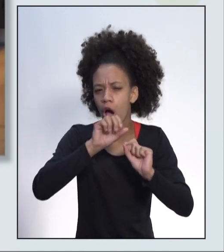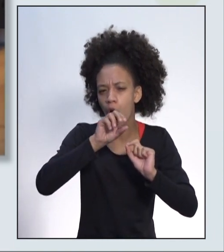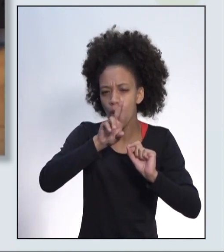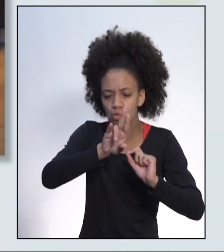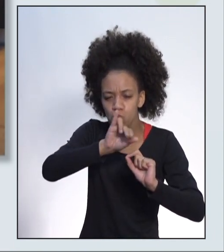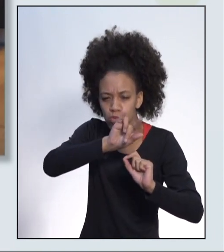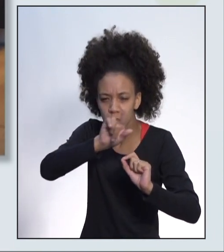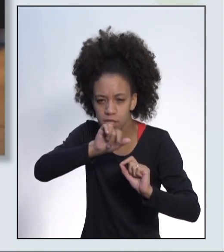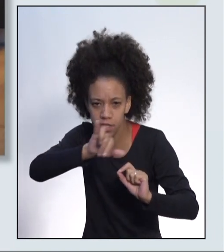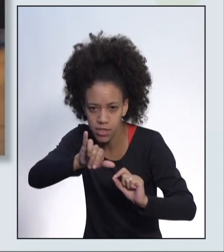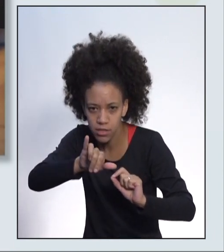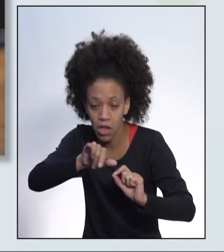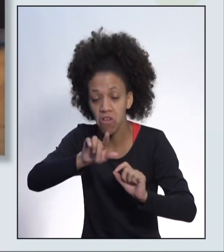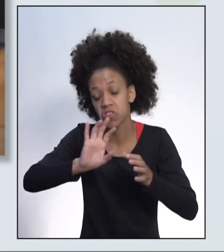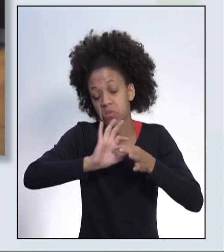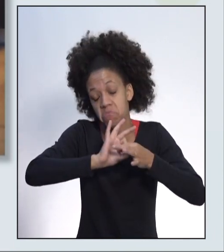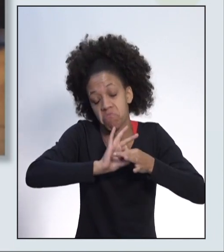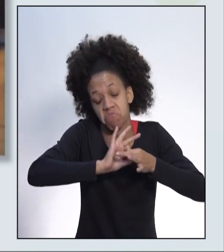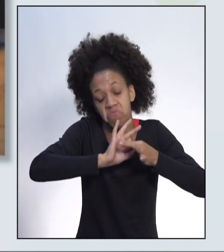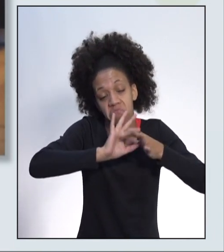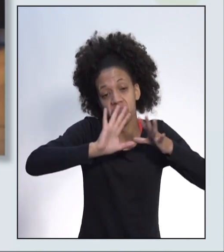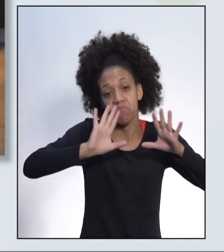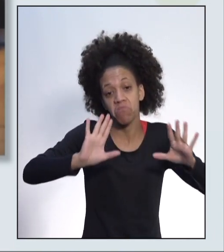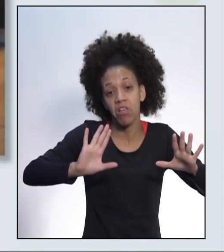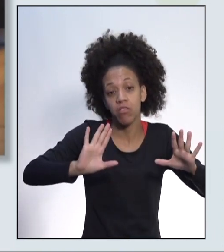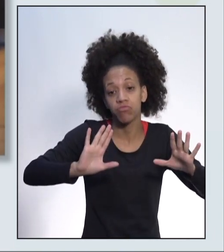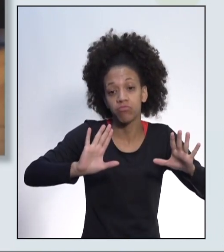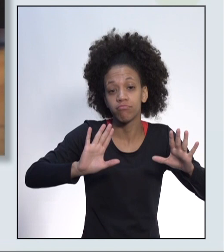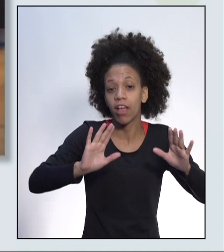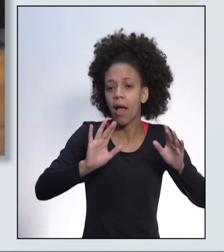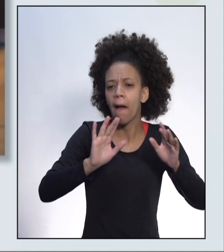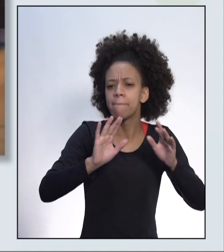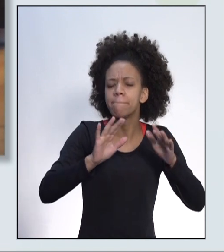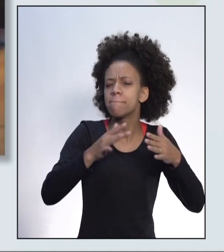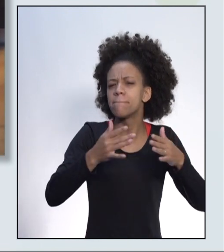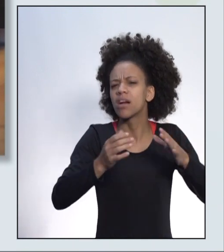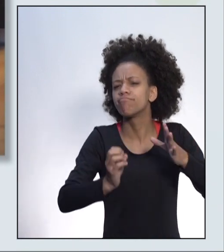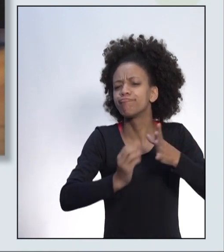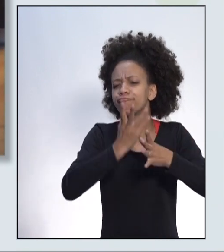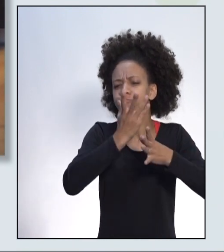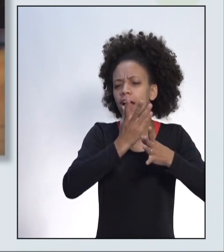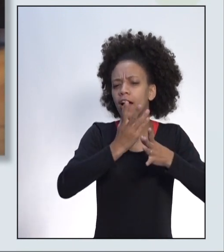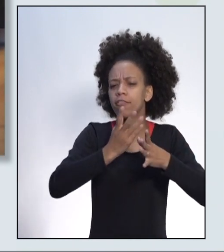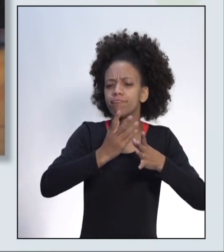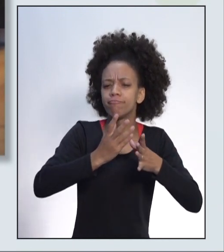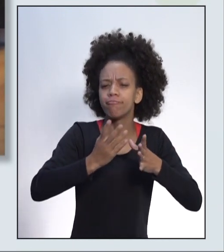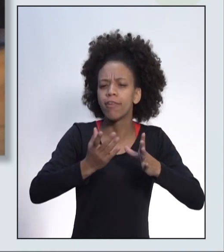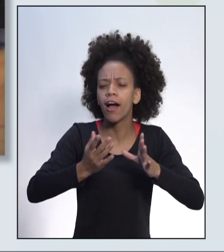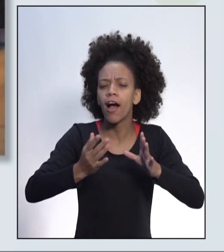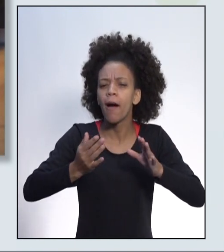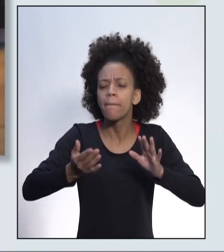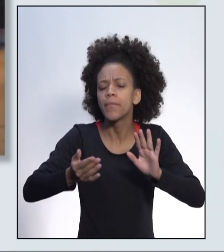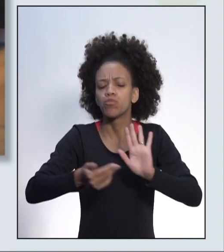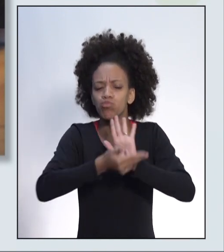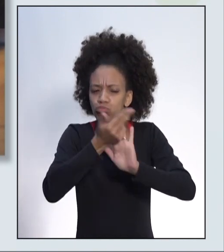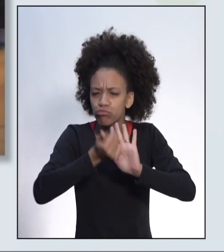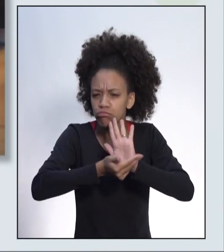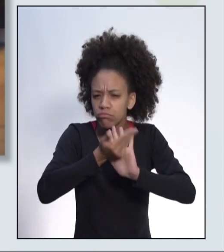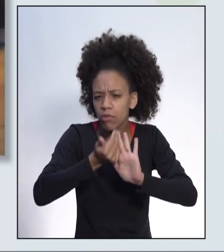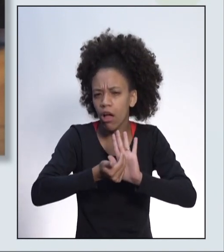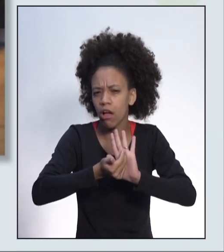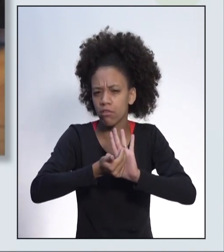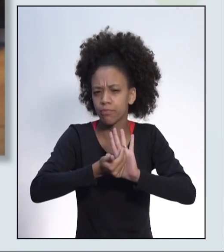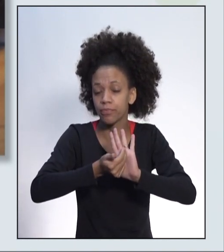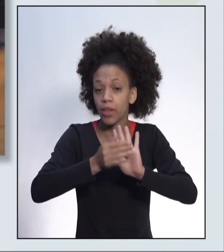criar. Você fica à vontade para criar qualquer outra coisa. Pode ser uma história em quadrinhos, como eu falei antes, né?